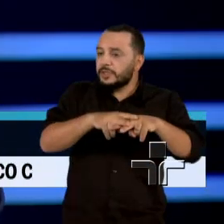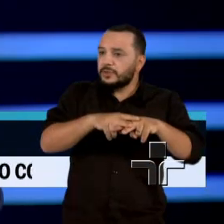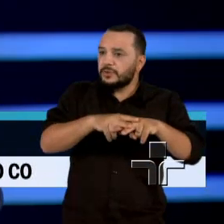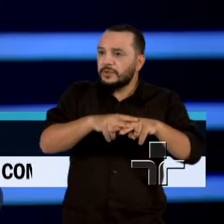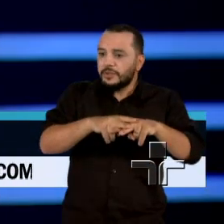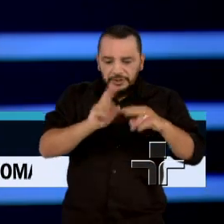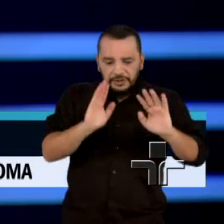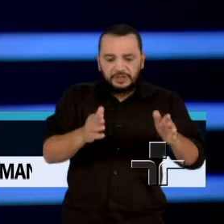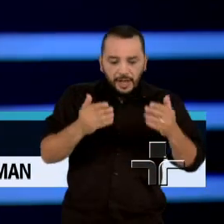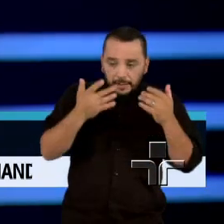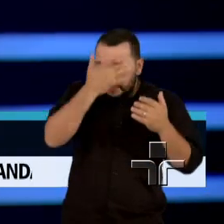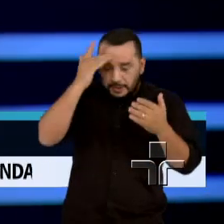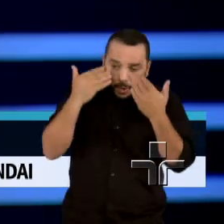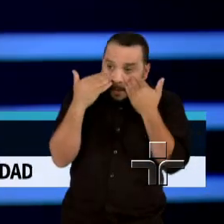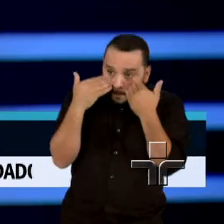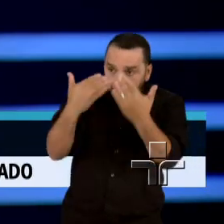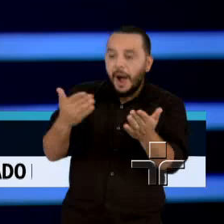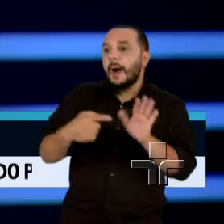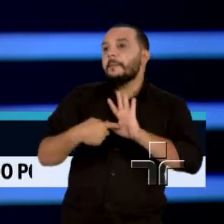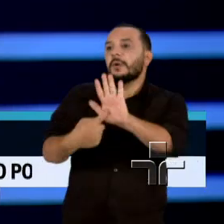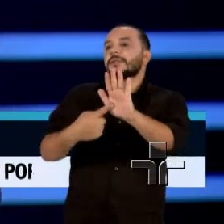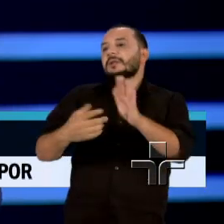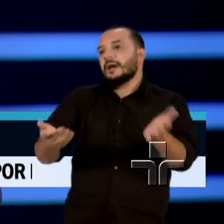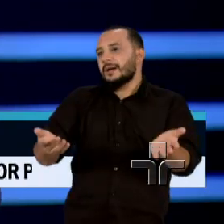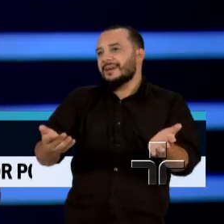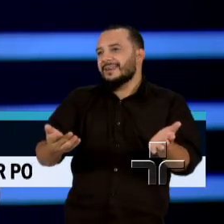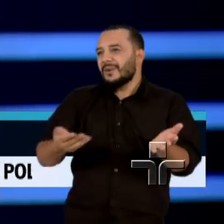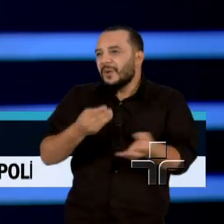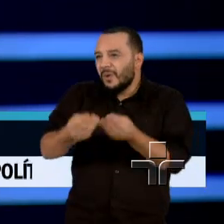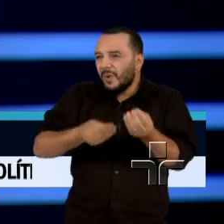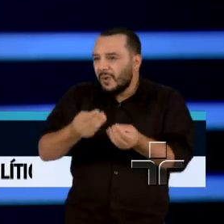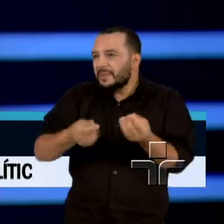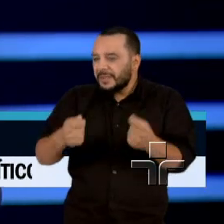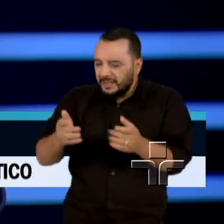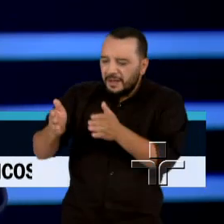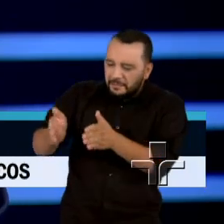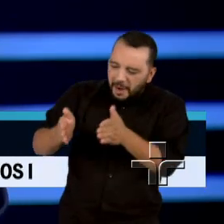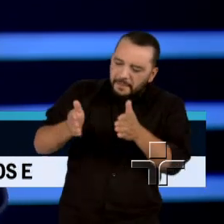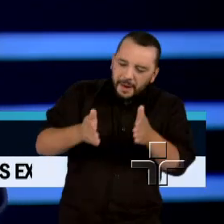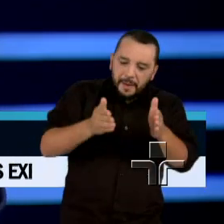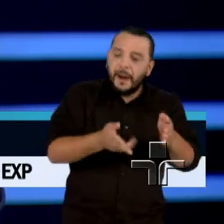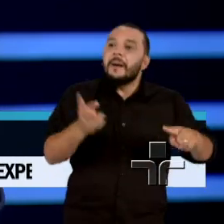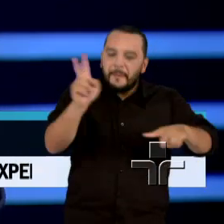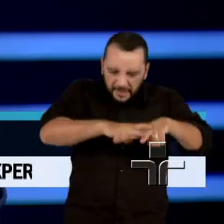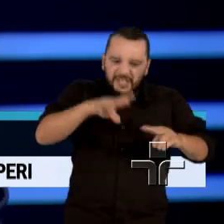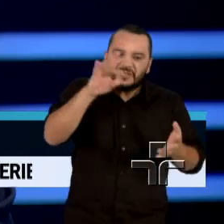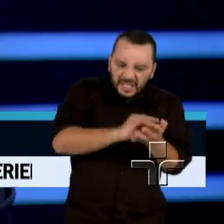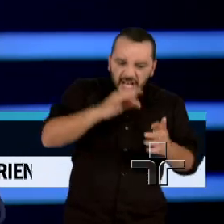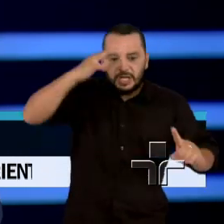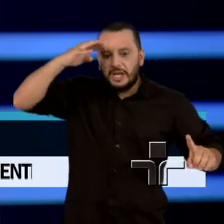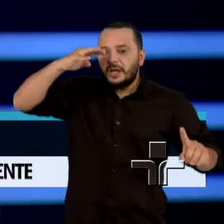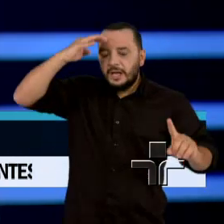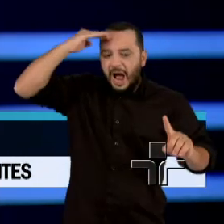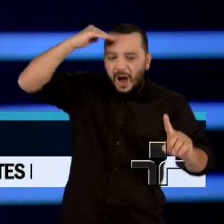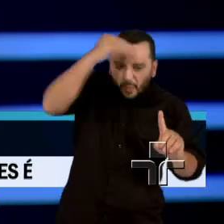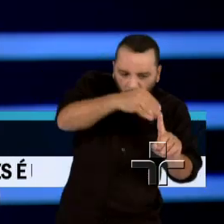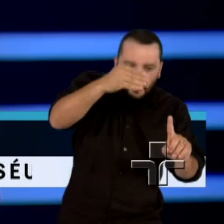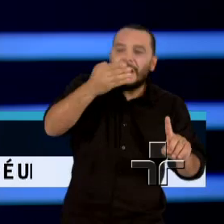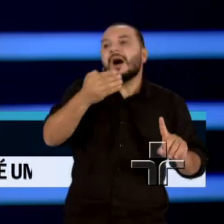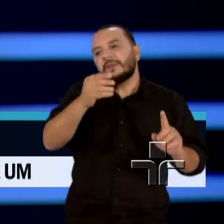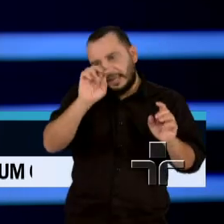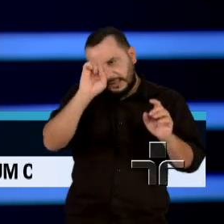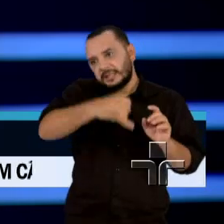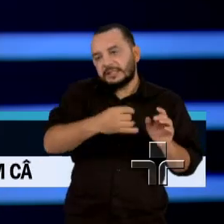essa pessoa antes, né, de ter qualquer decisão por parte da justiça sobre o que aconteceu de fato ali. Né? É para você preservar a